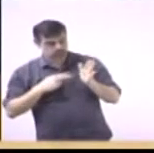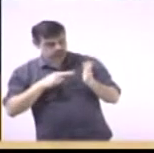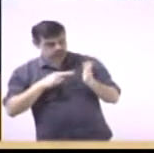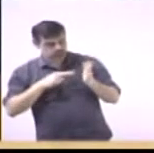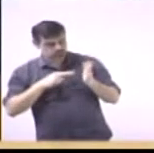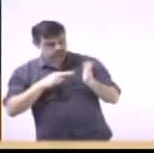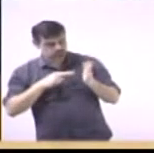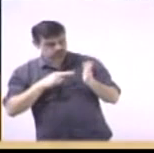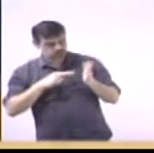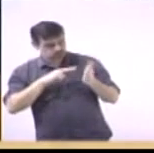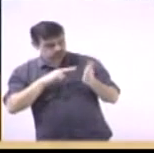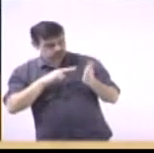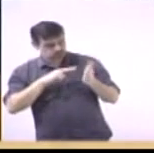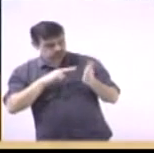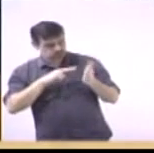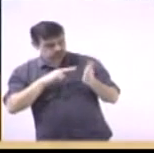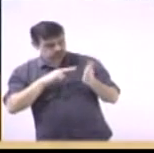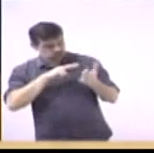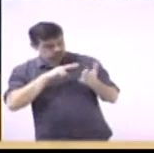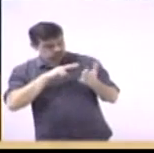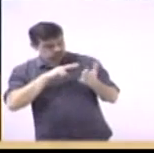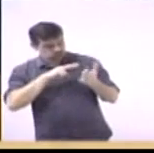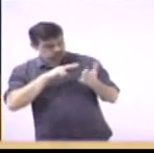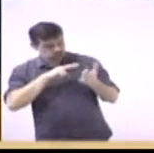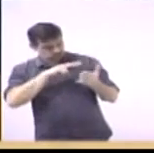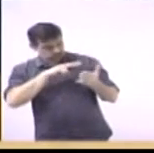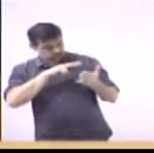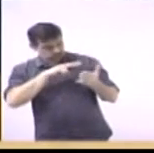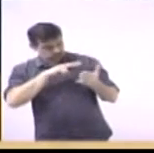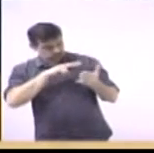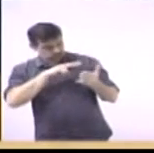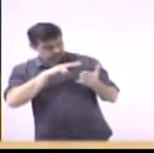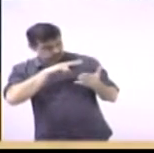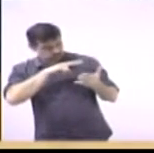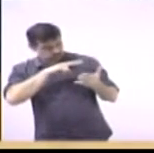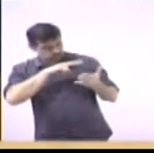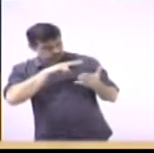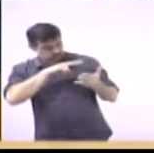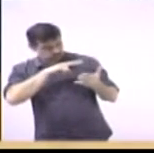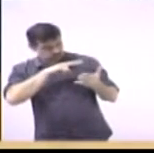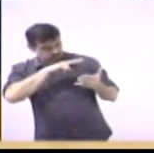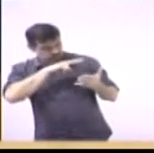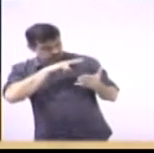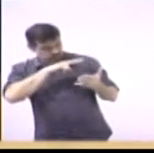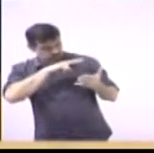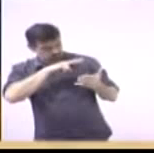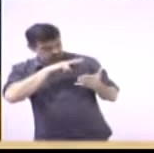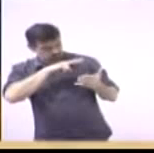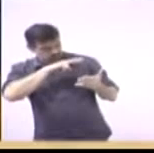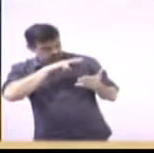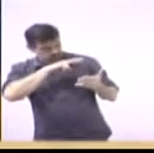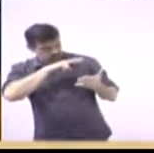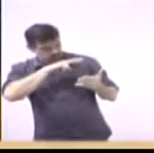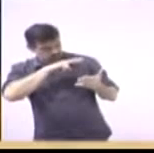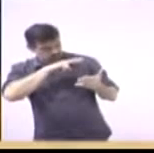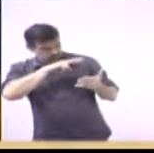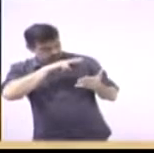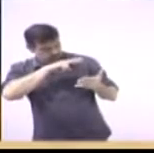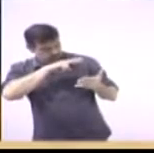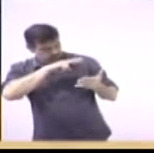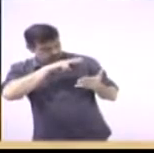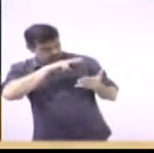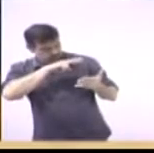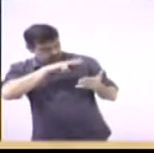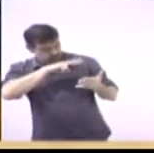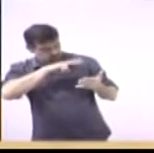fala prever no plano de carreiras, cargos e salários a revisão da diferença salarial entre professores de diferentes